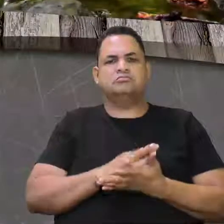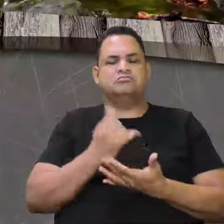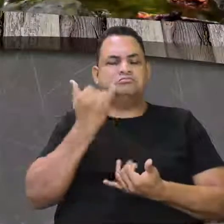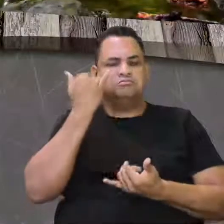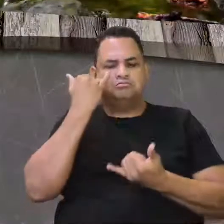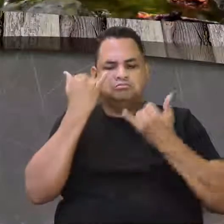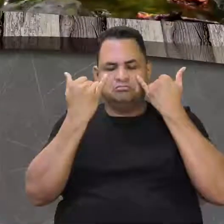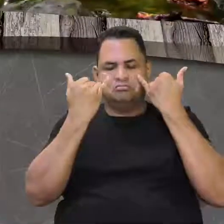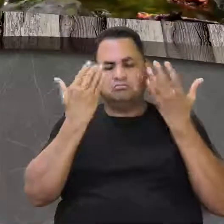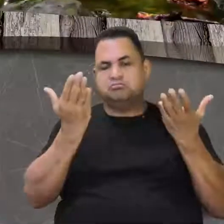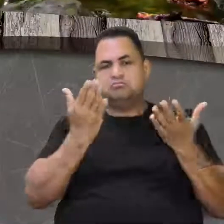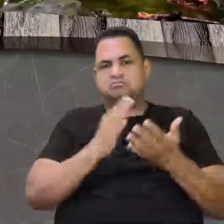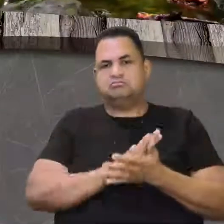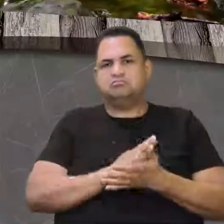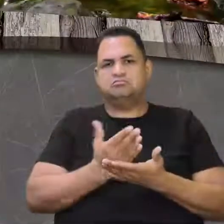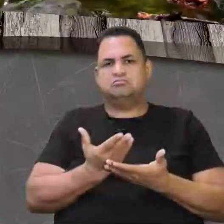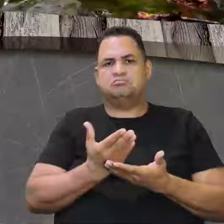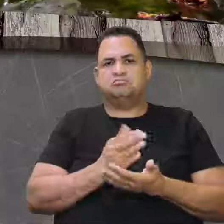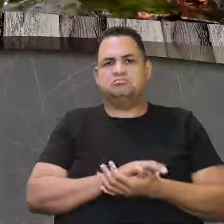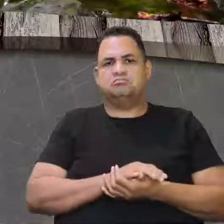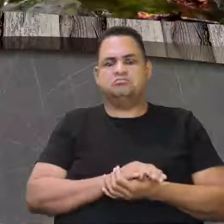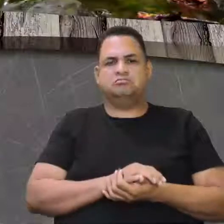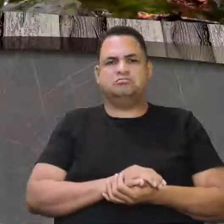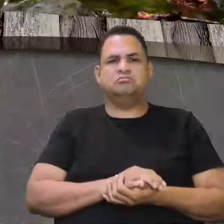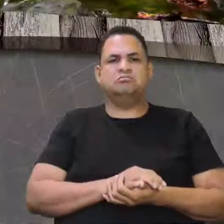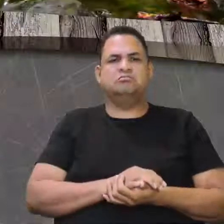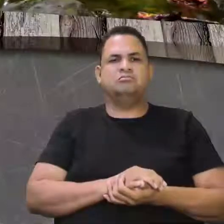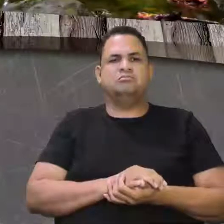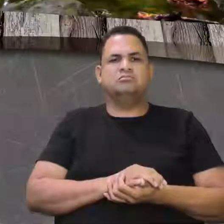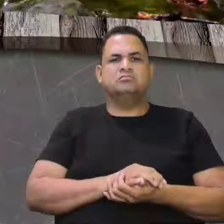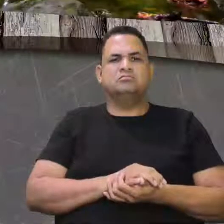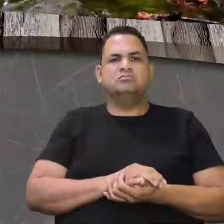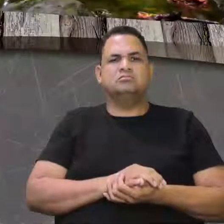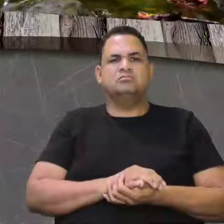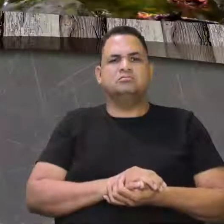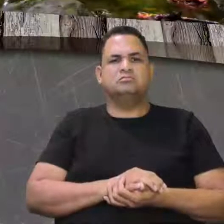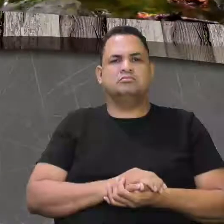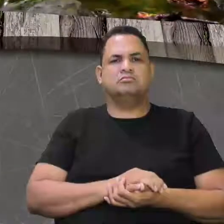informação disso. Às vezes não chega, às vezes chega, às vezes não chega a